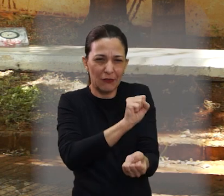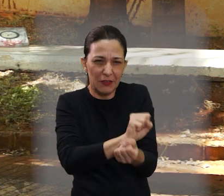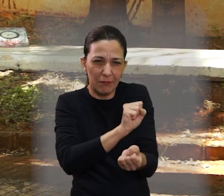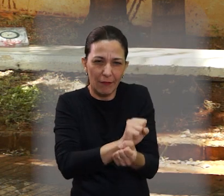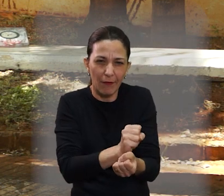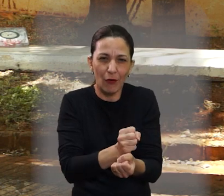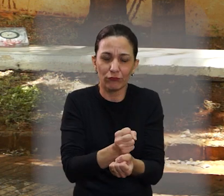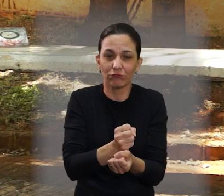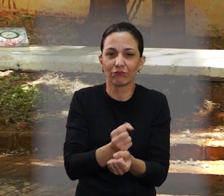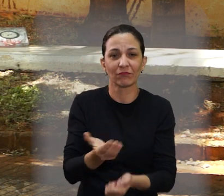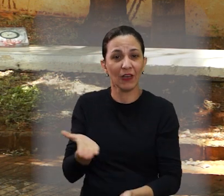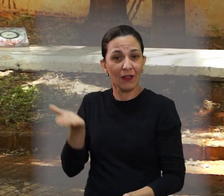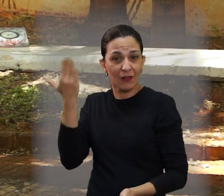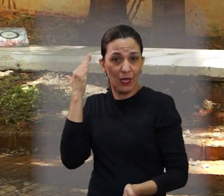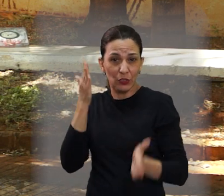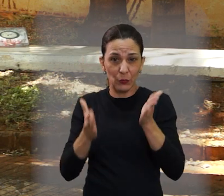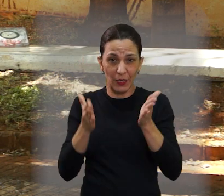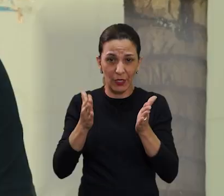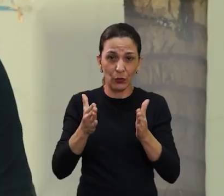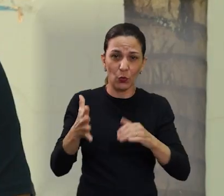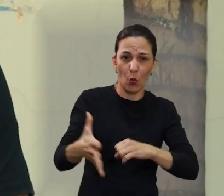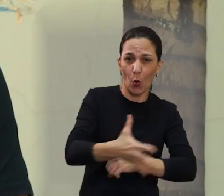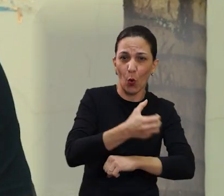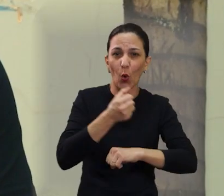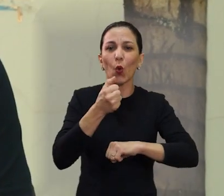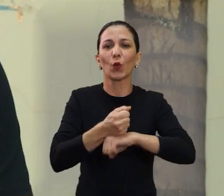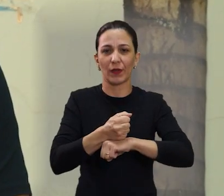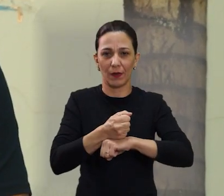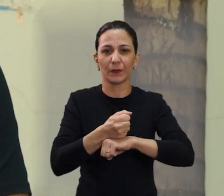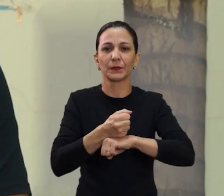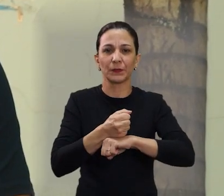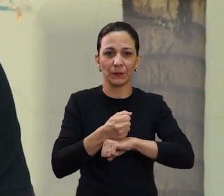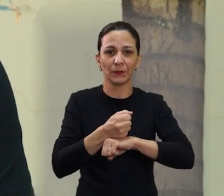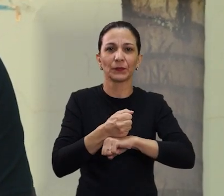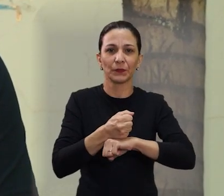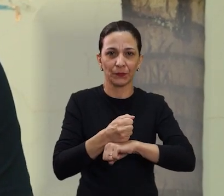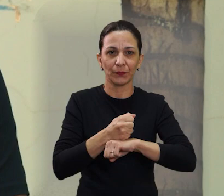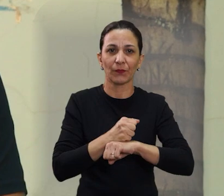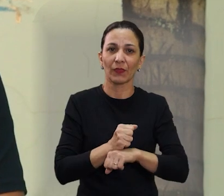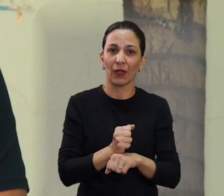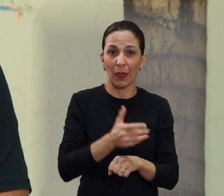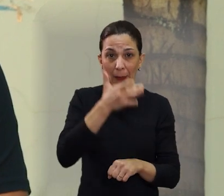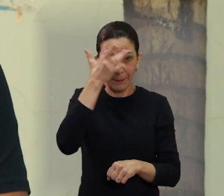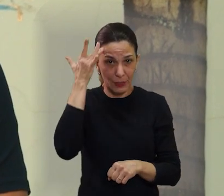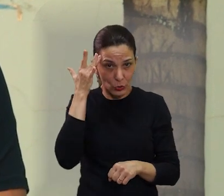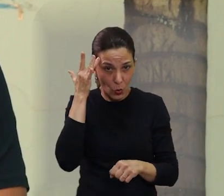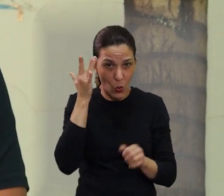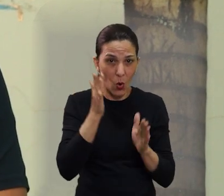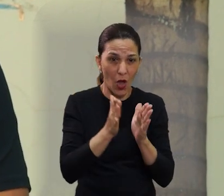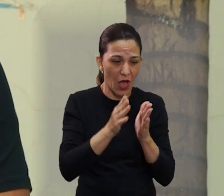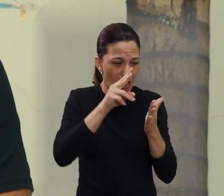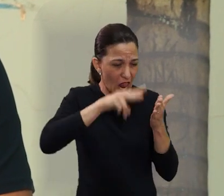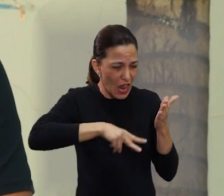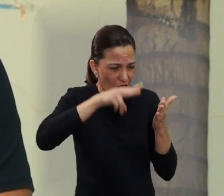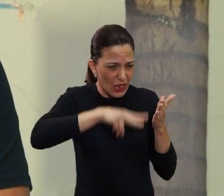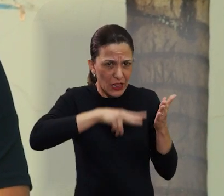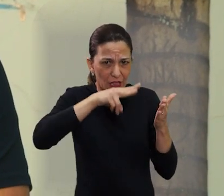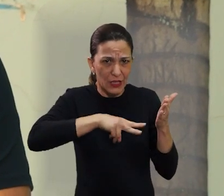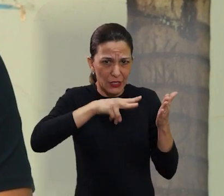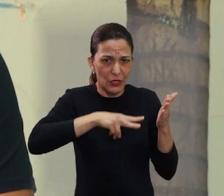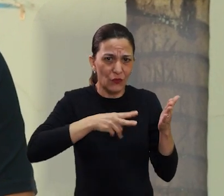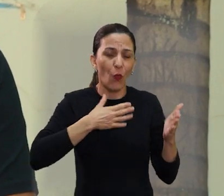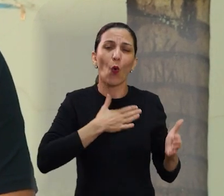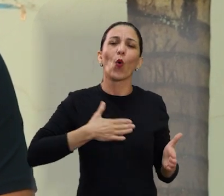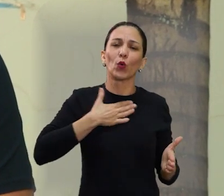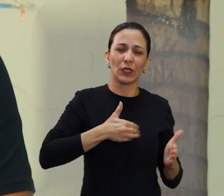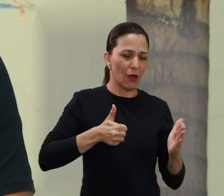gostar bastante, sobre a Quitéria. Aí fala da escravidão, da época colonial, e o livro é muito interessante.